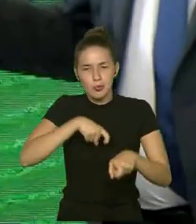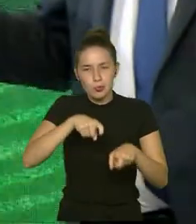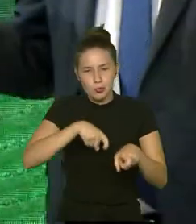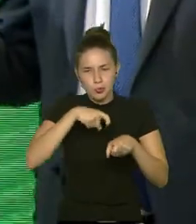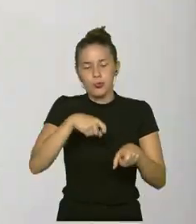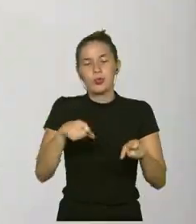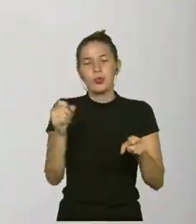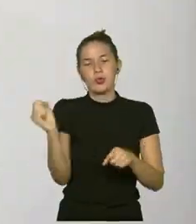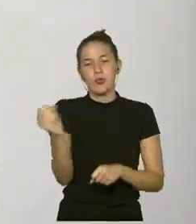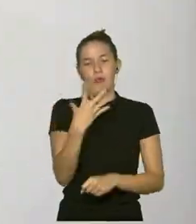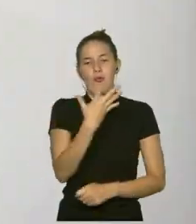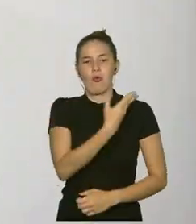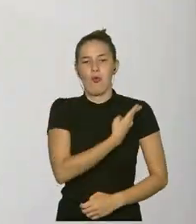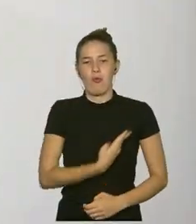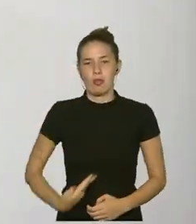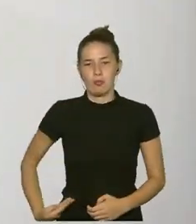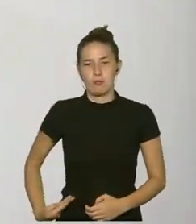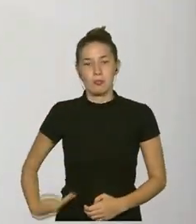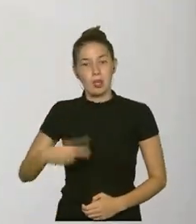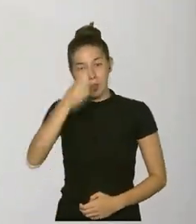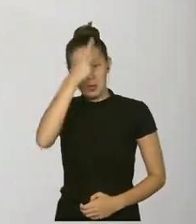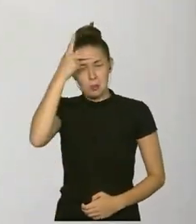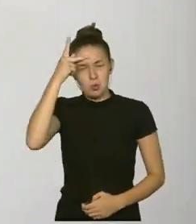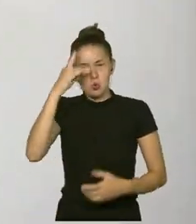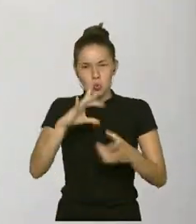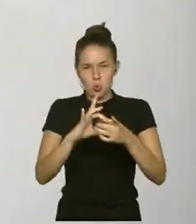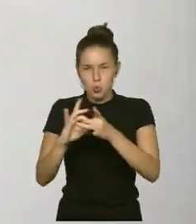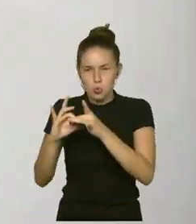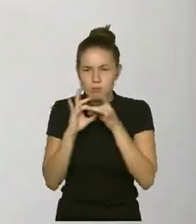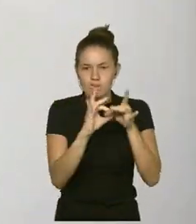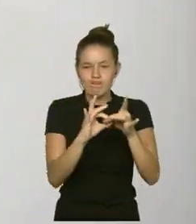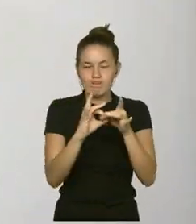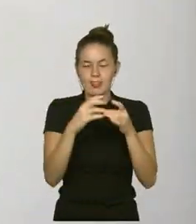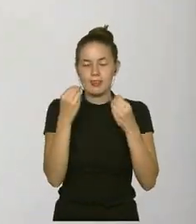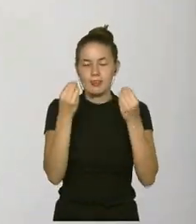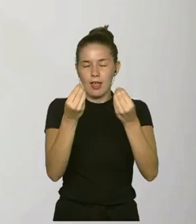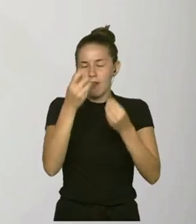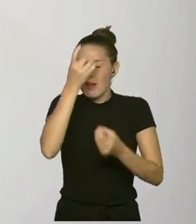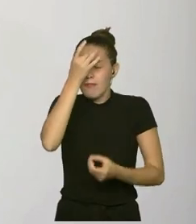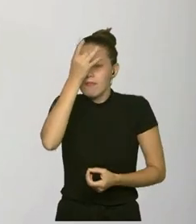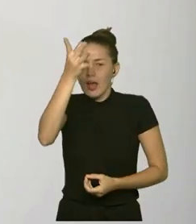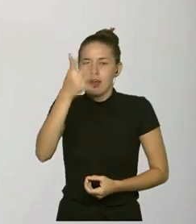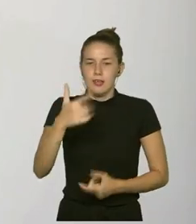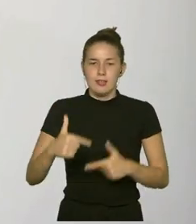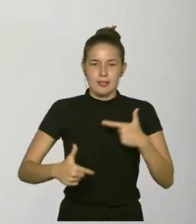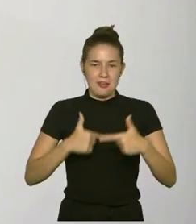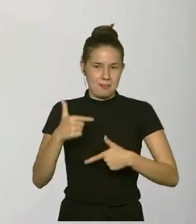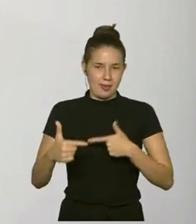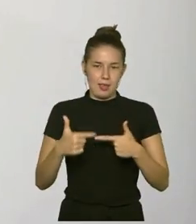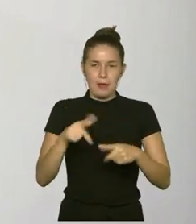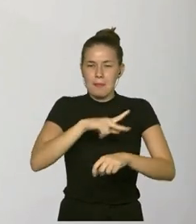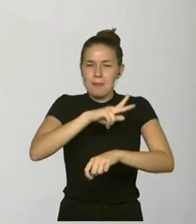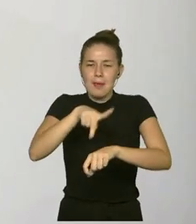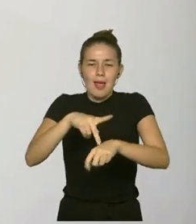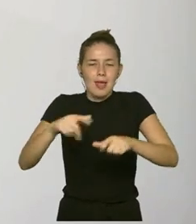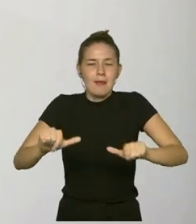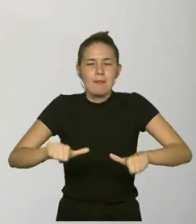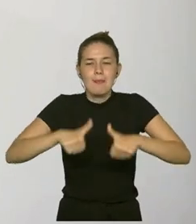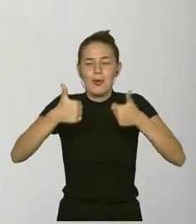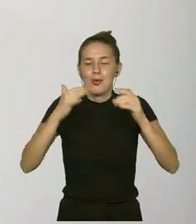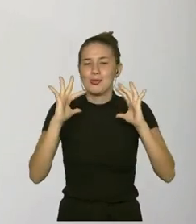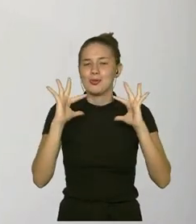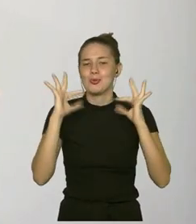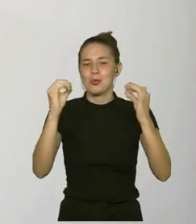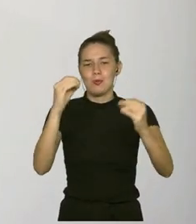novo governo. A união de todos facilitará o trabalho para que nós possamos ter um país melhor para todos os brasileiros,